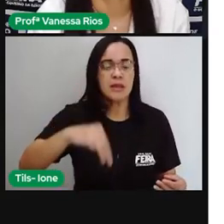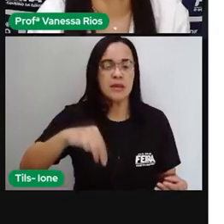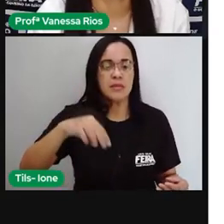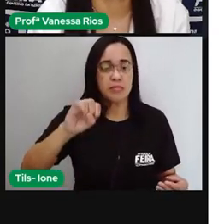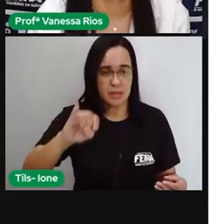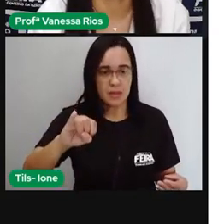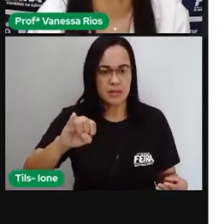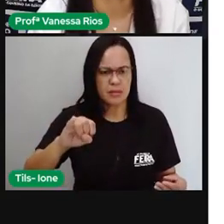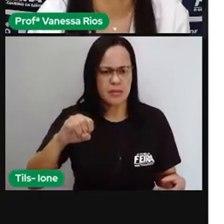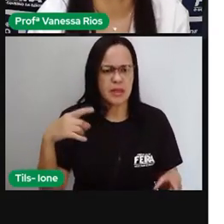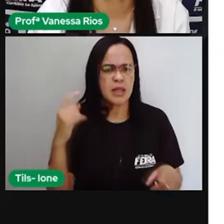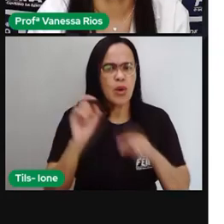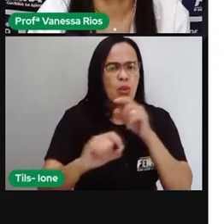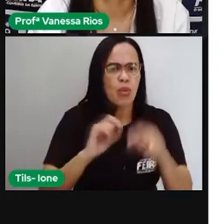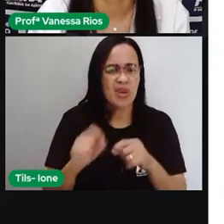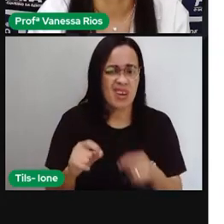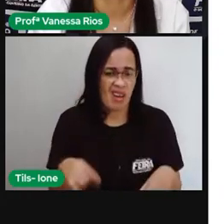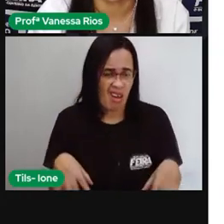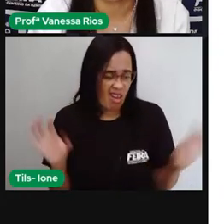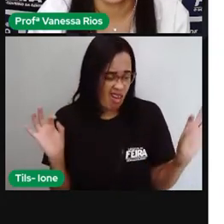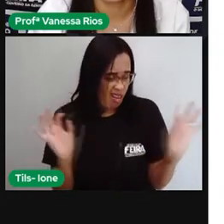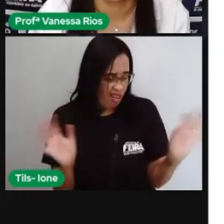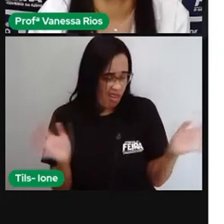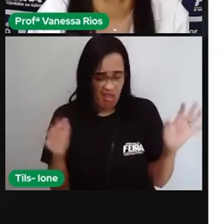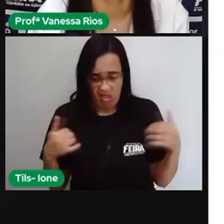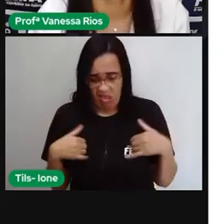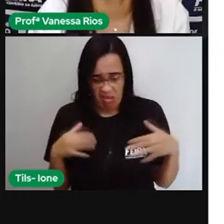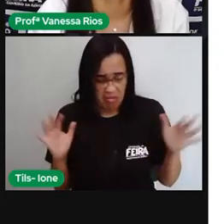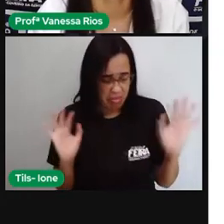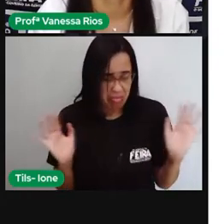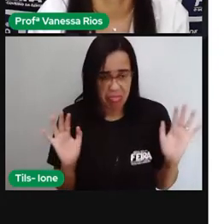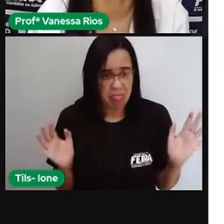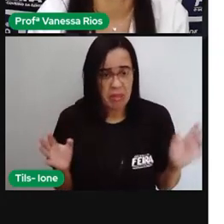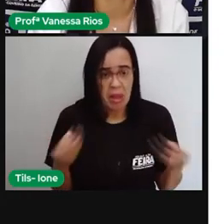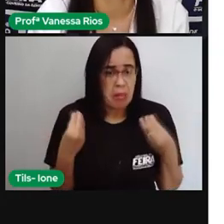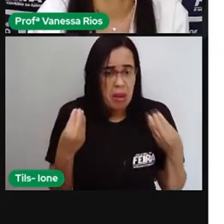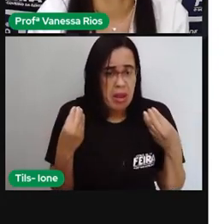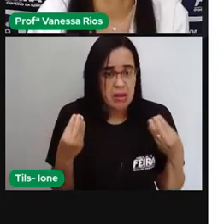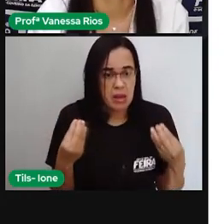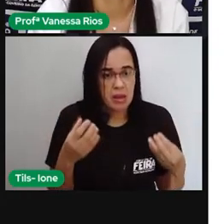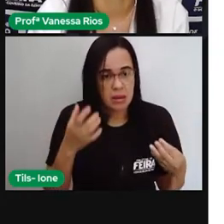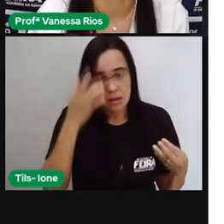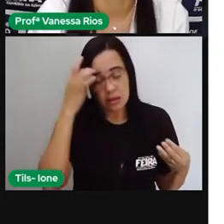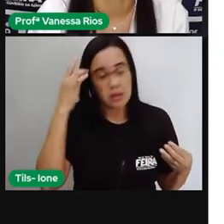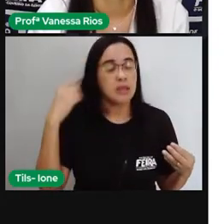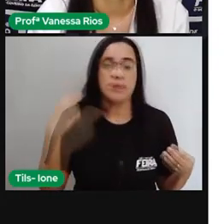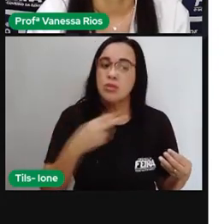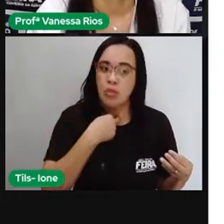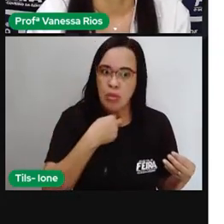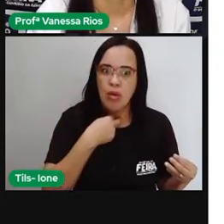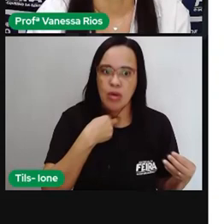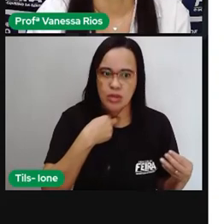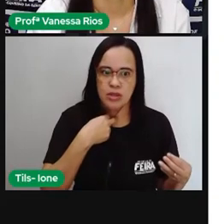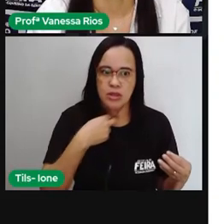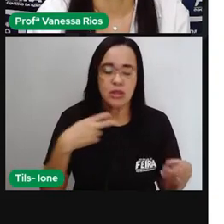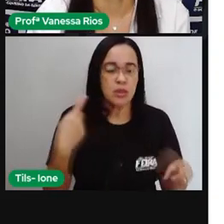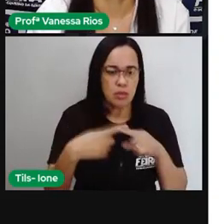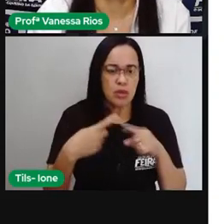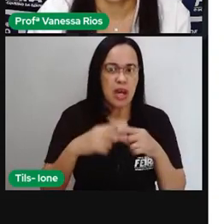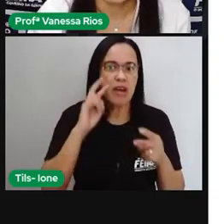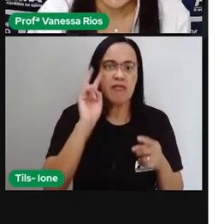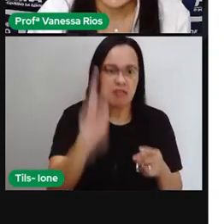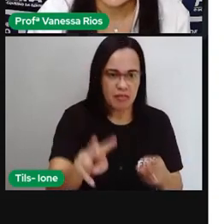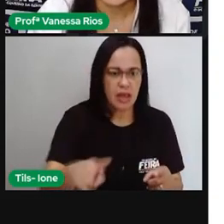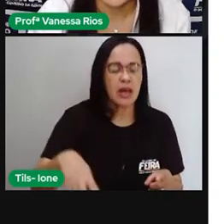a discriminação está presente, é algo que está presente em nosso cotidiano e a gente não pode fugir disso. Mas a gente pode